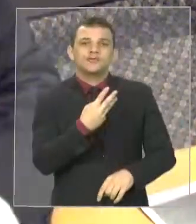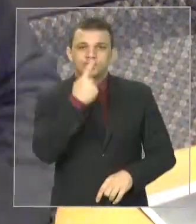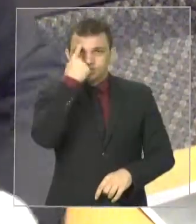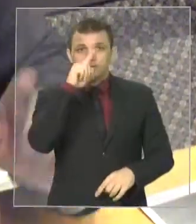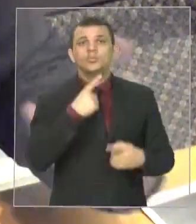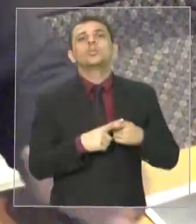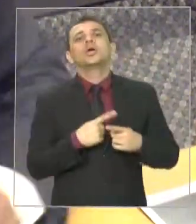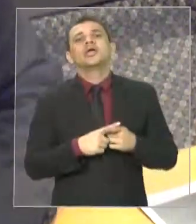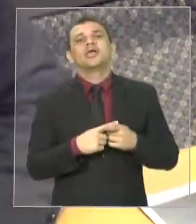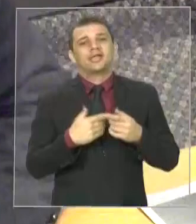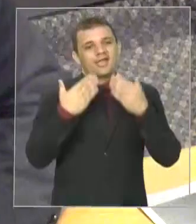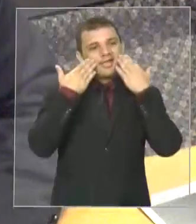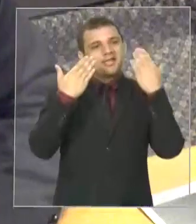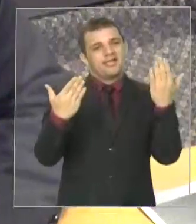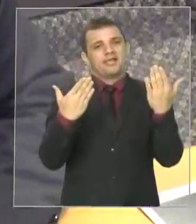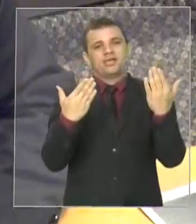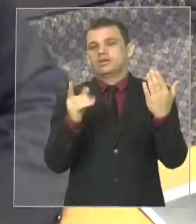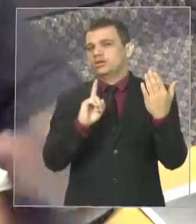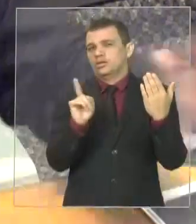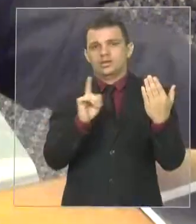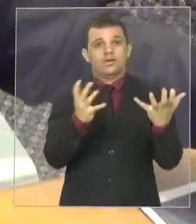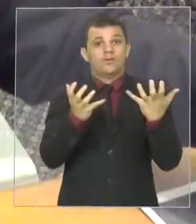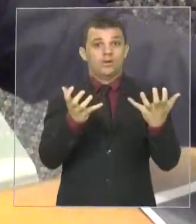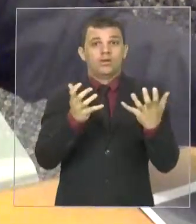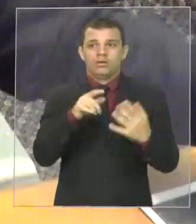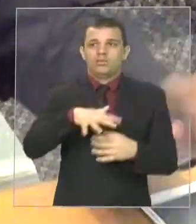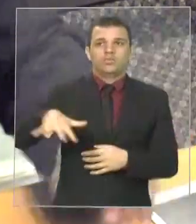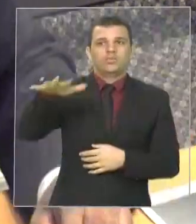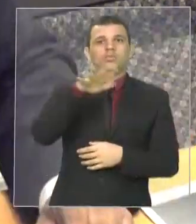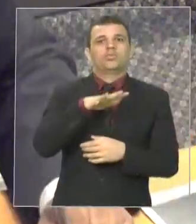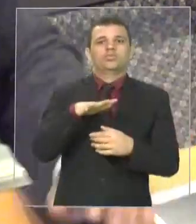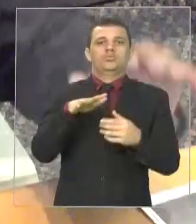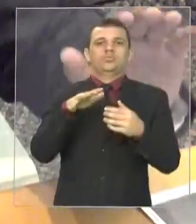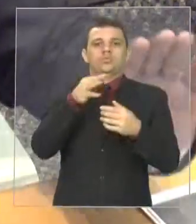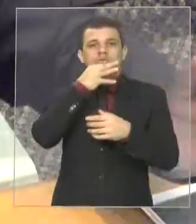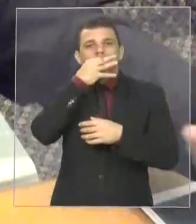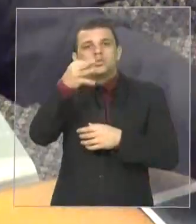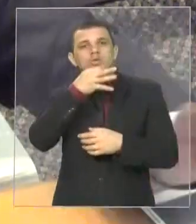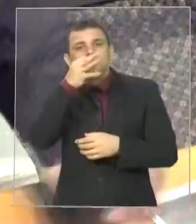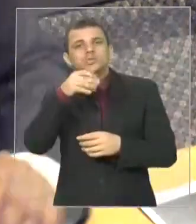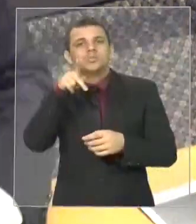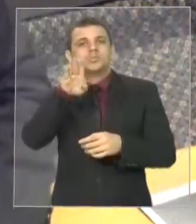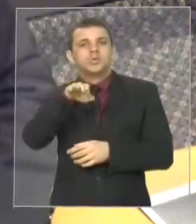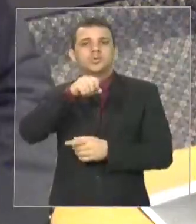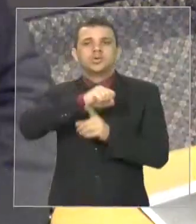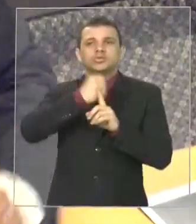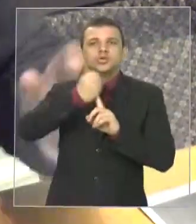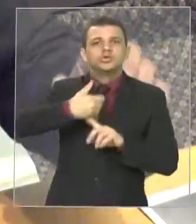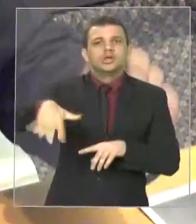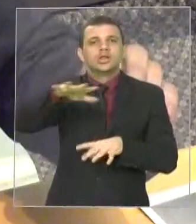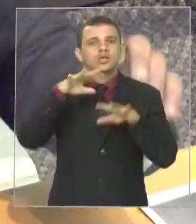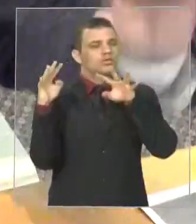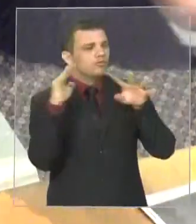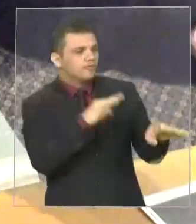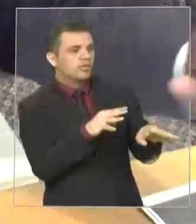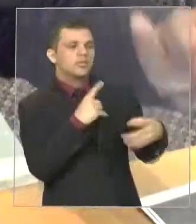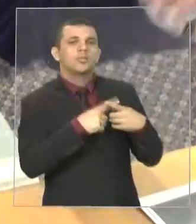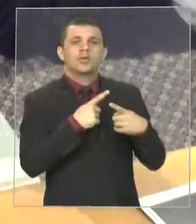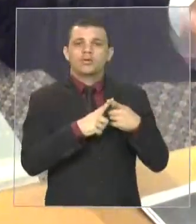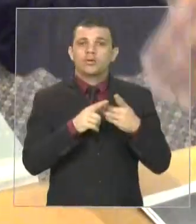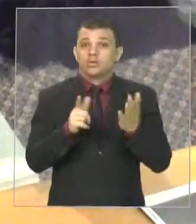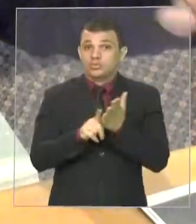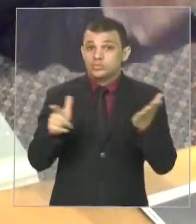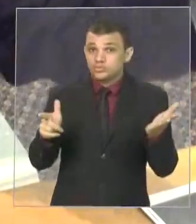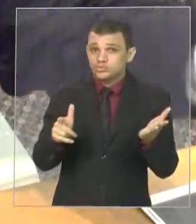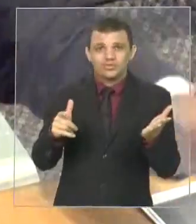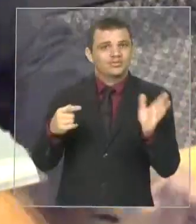opinião pública, da sociedade, porque a mídia não divulga isso. Os telejornais não divulgam isso. Por quê? Porque divulgam